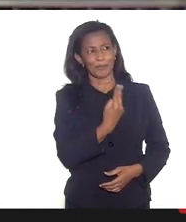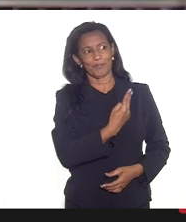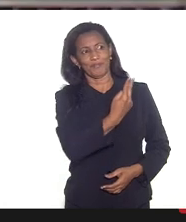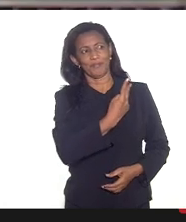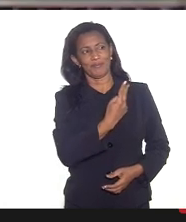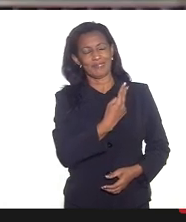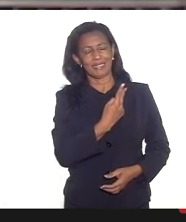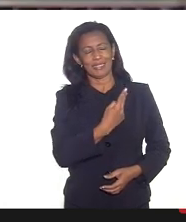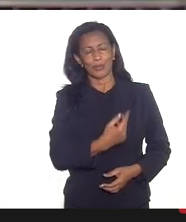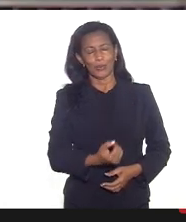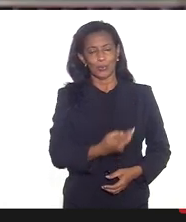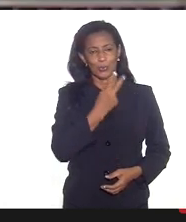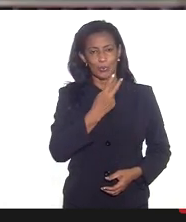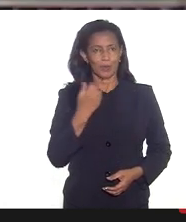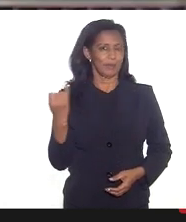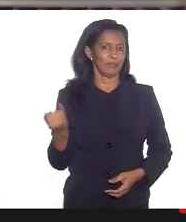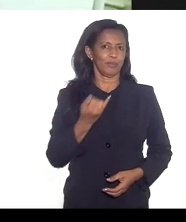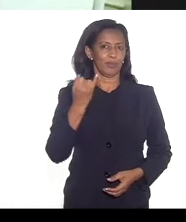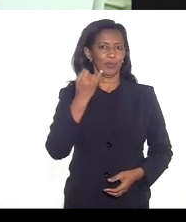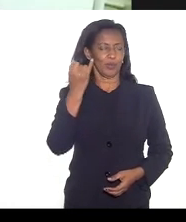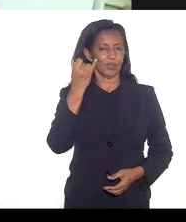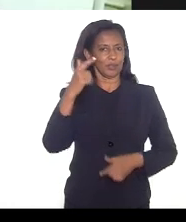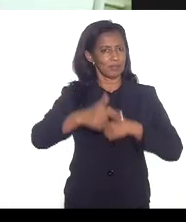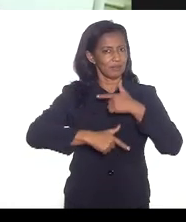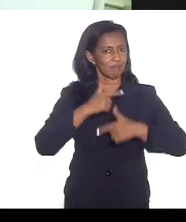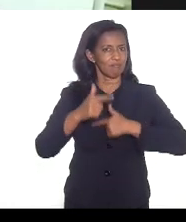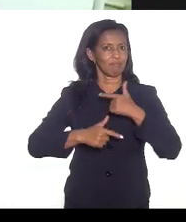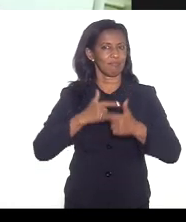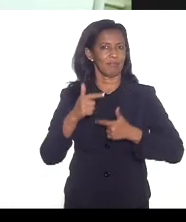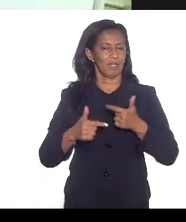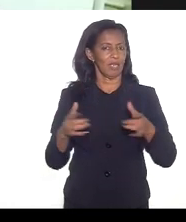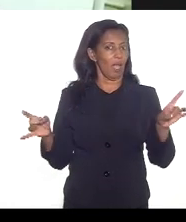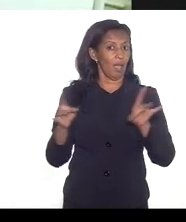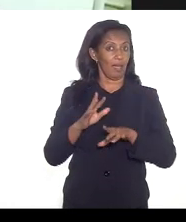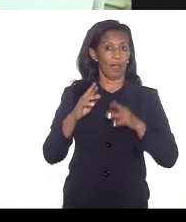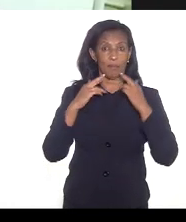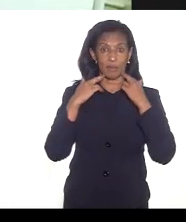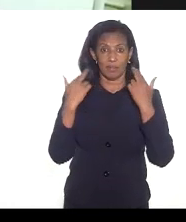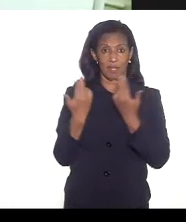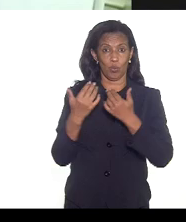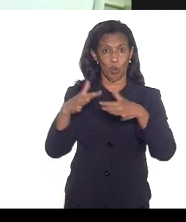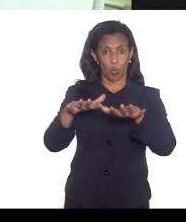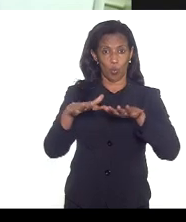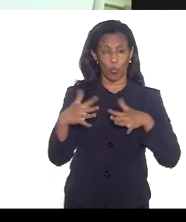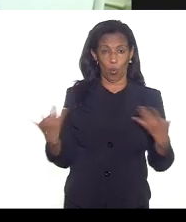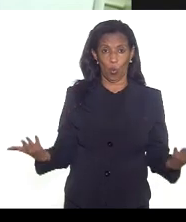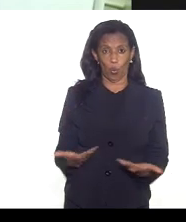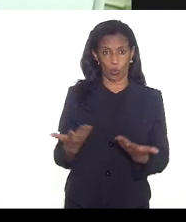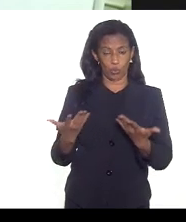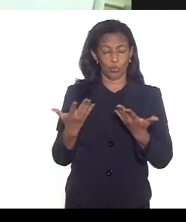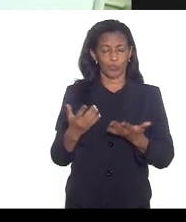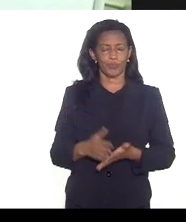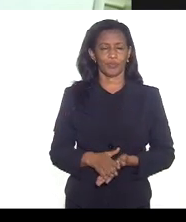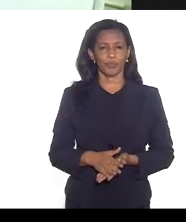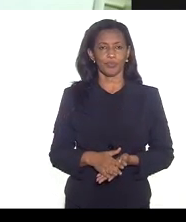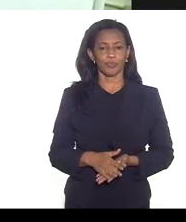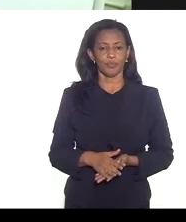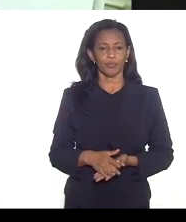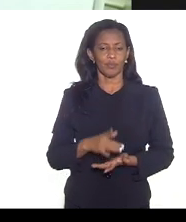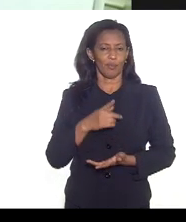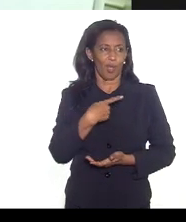grandes referências de trabalho eu acho que a gente sai dessa Audiência hoje deputada Marta e deputada Rejane